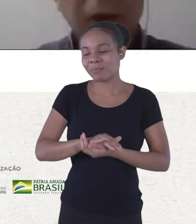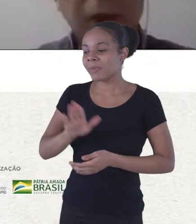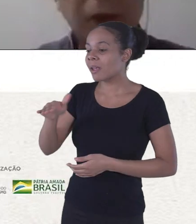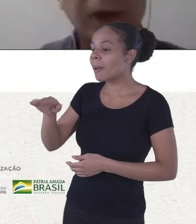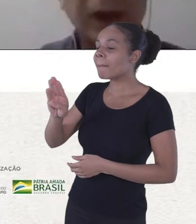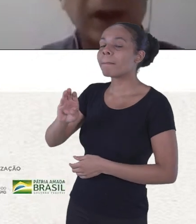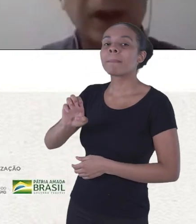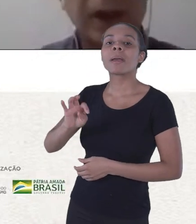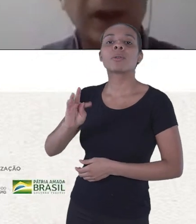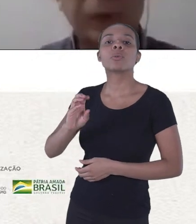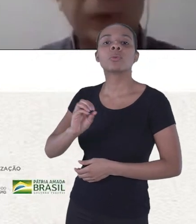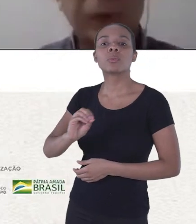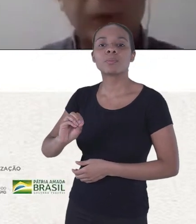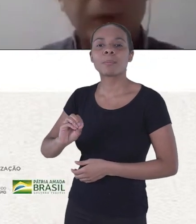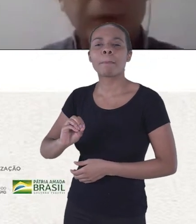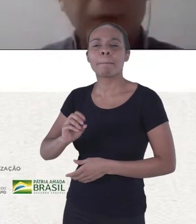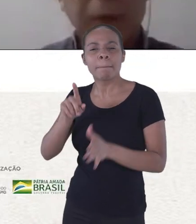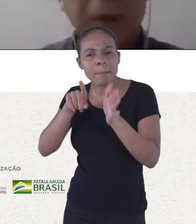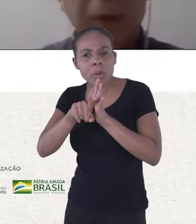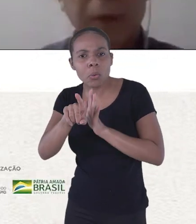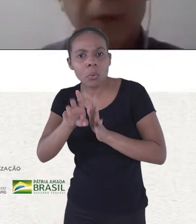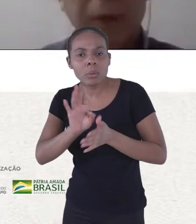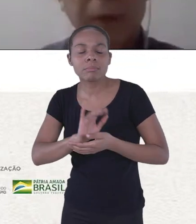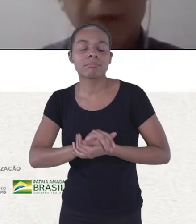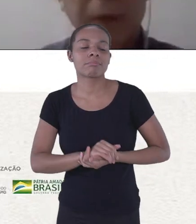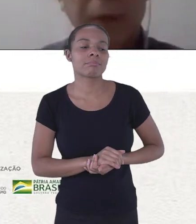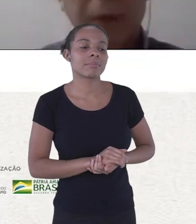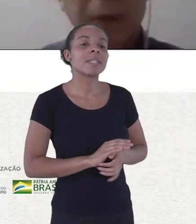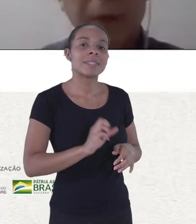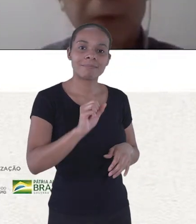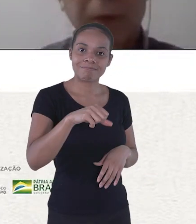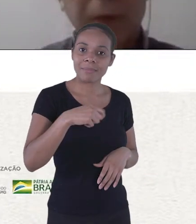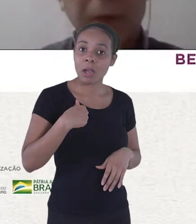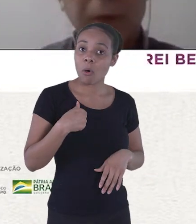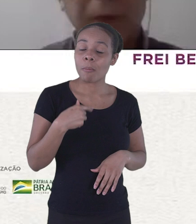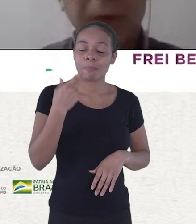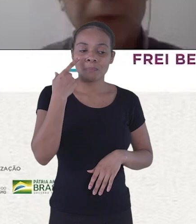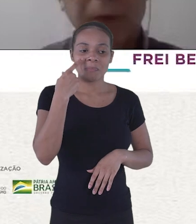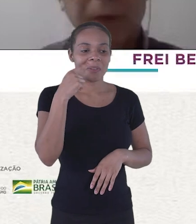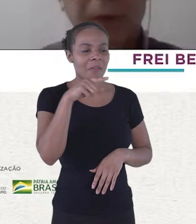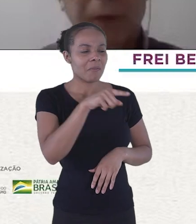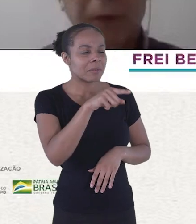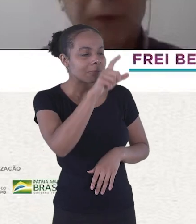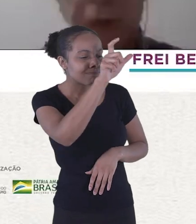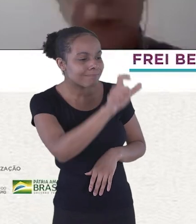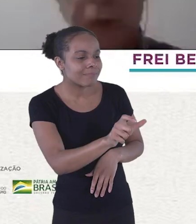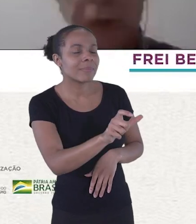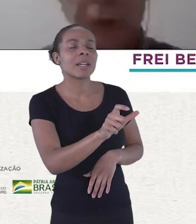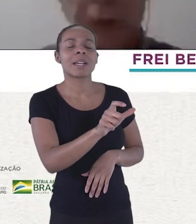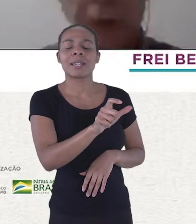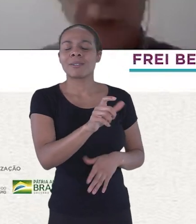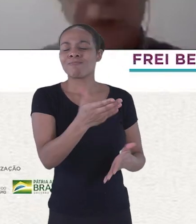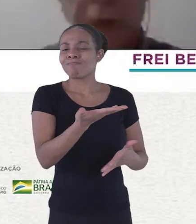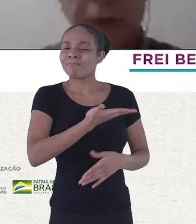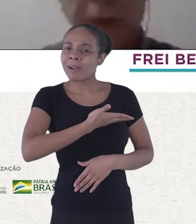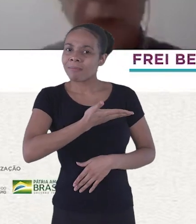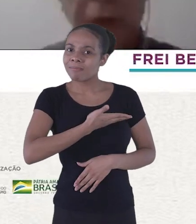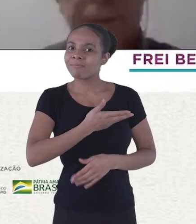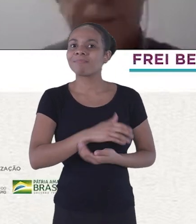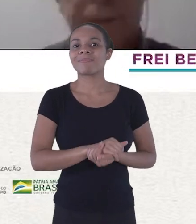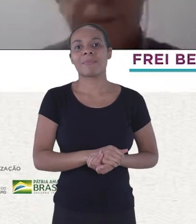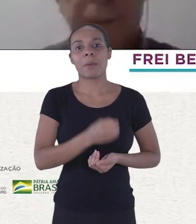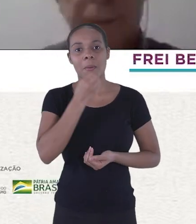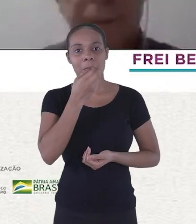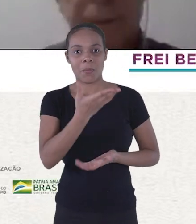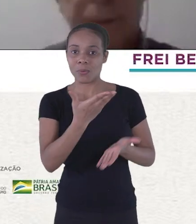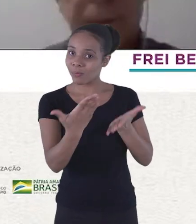Sim, ô Luiz, para você foi um grande alívio escrever esse livro ou foi uma experiência muito